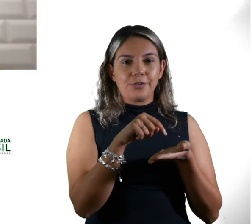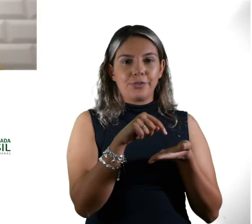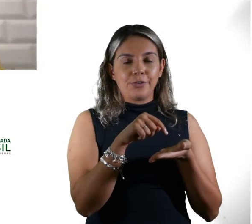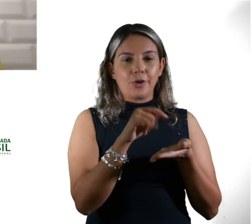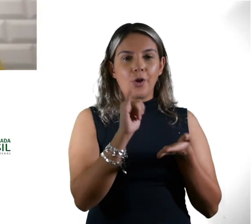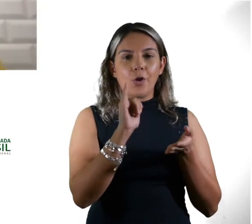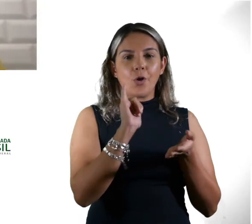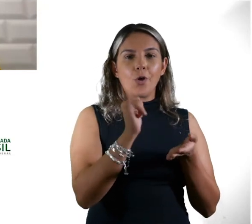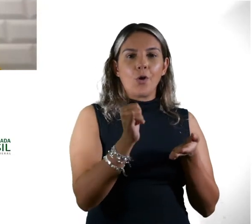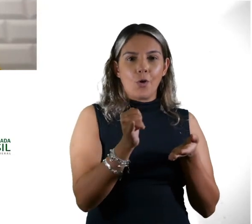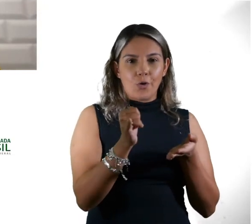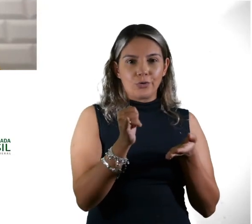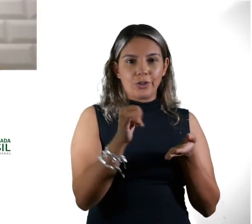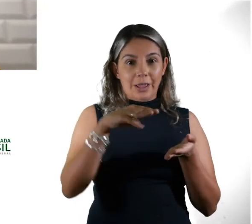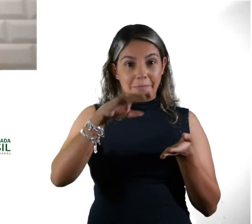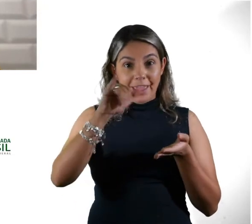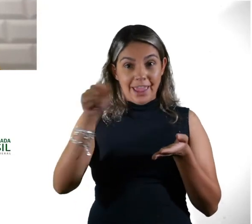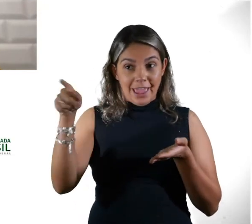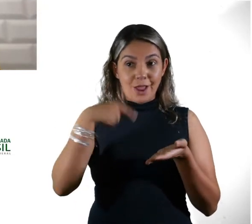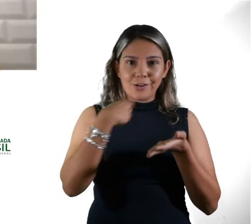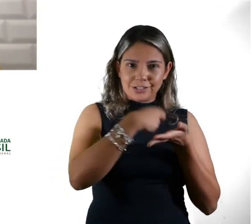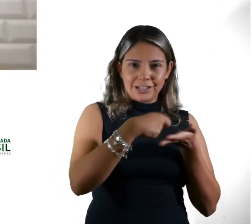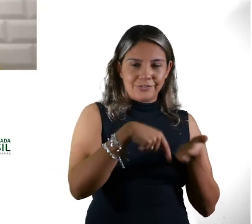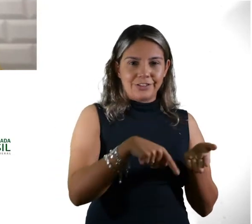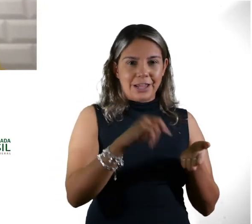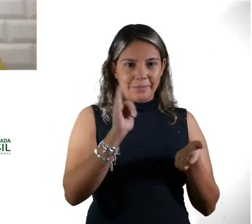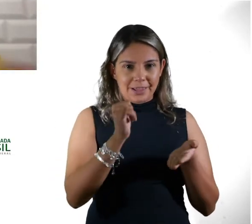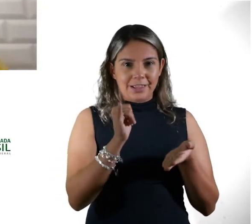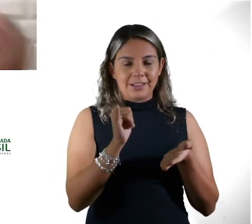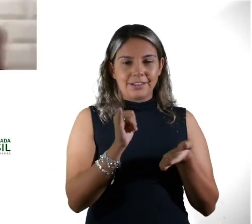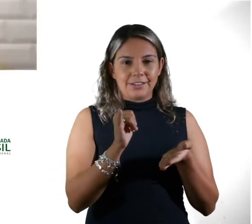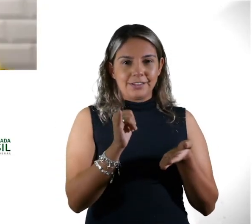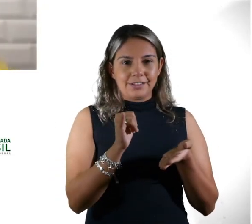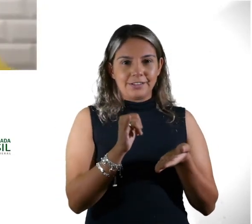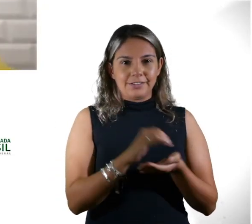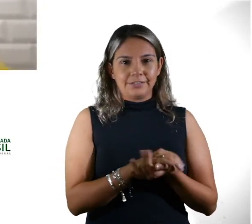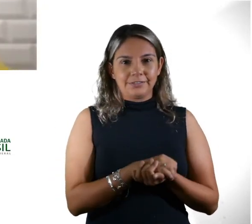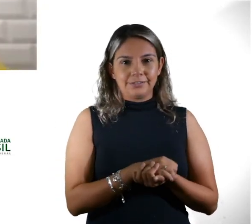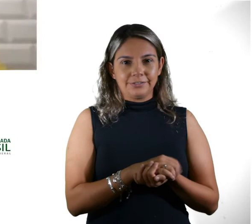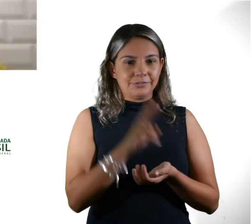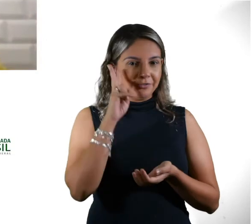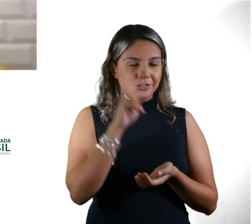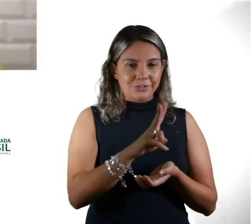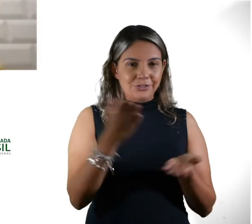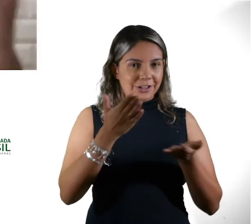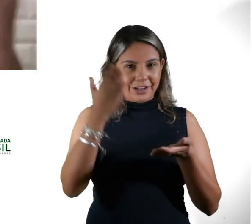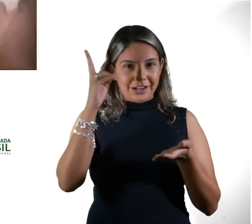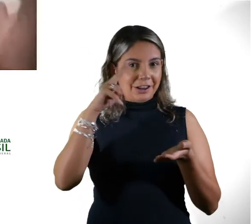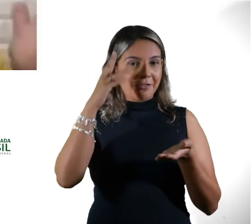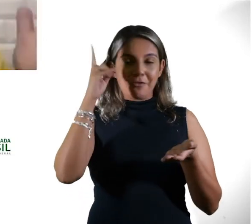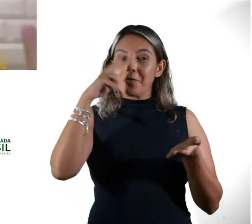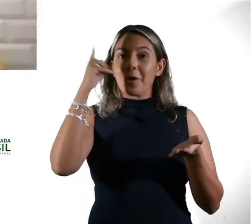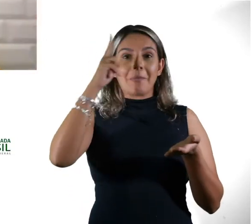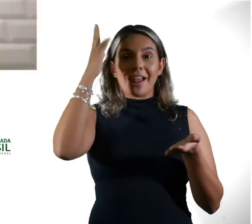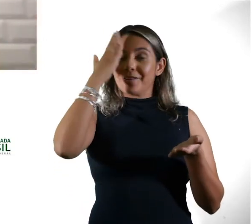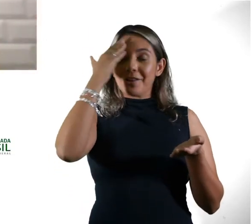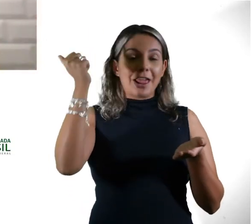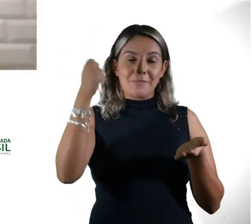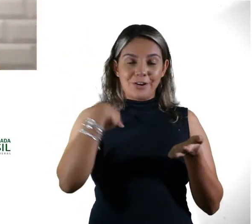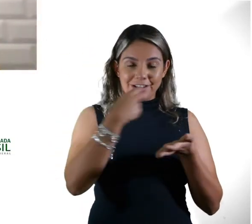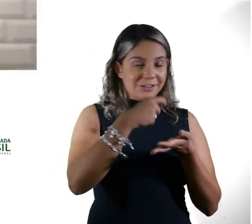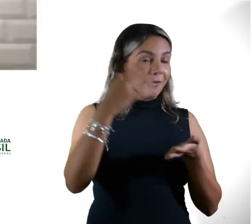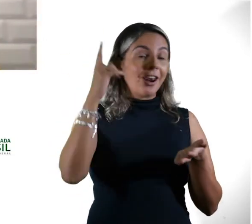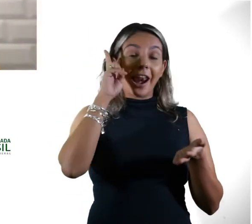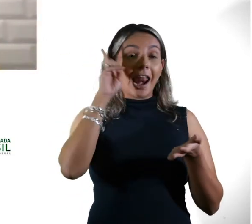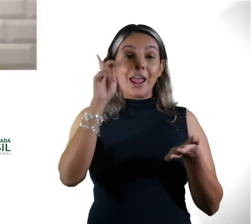contos, o primeiro livro de contos do Mia, que eu não sei o que disse, até gostaria de ler hoje, nunca mais li, não sei o que